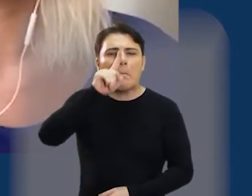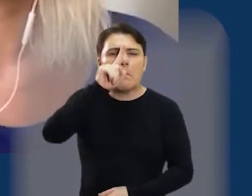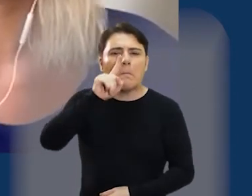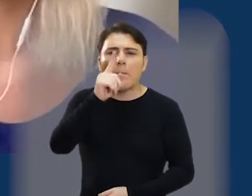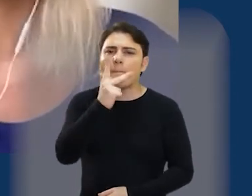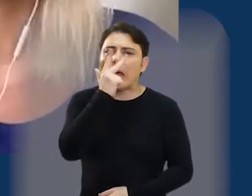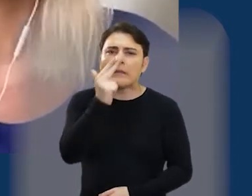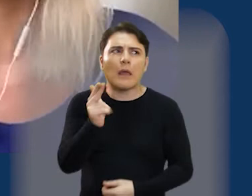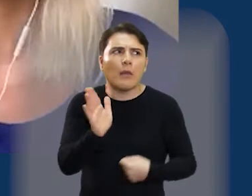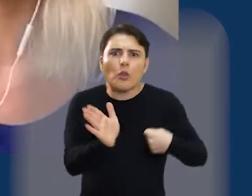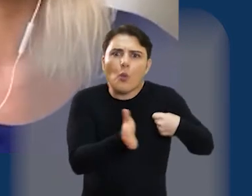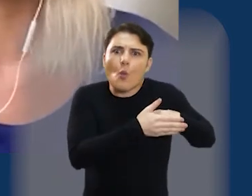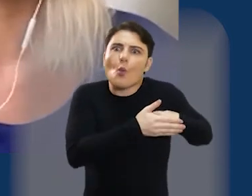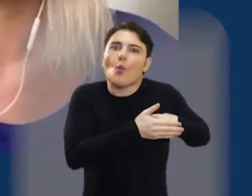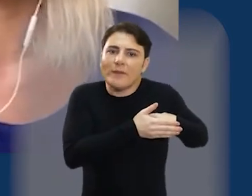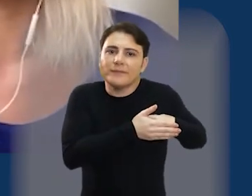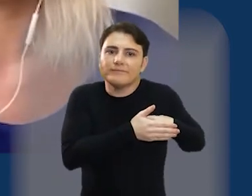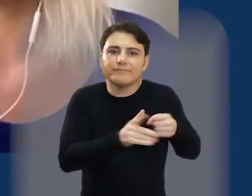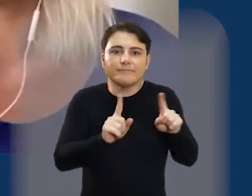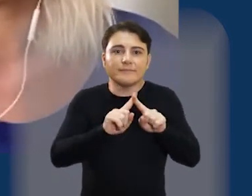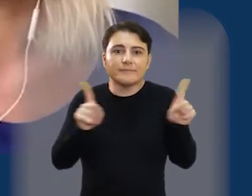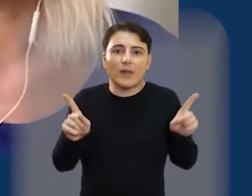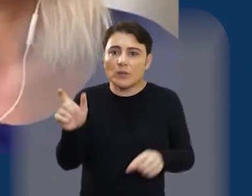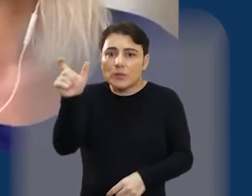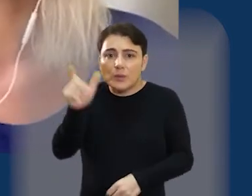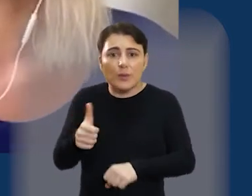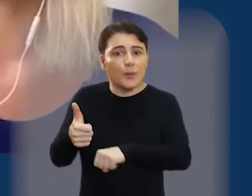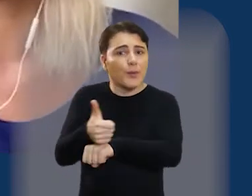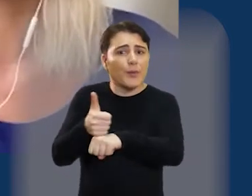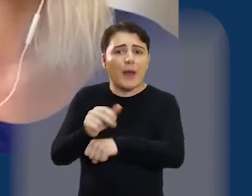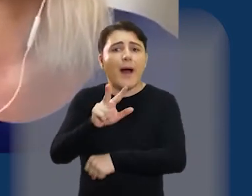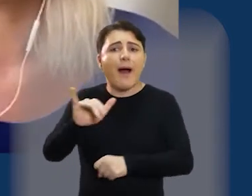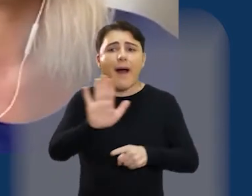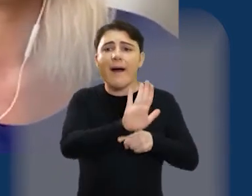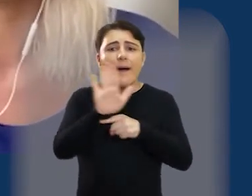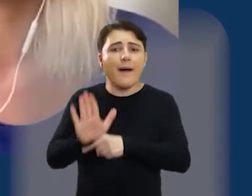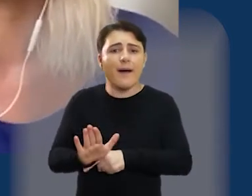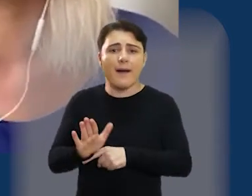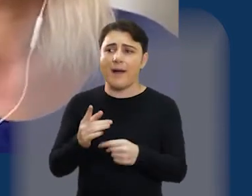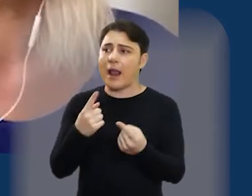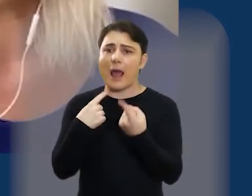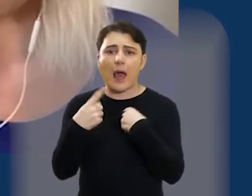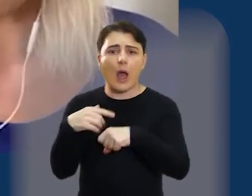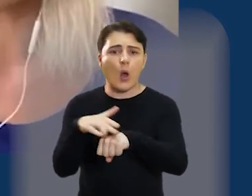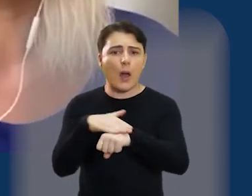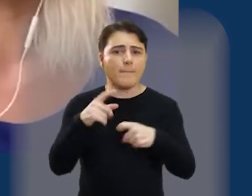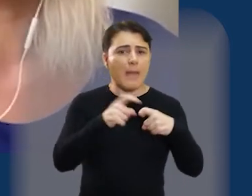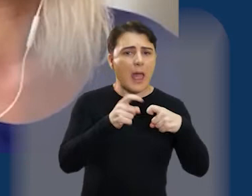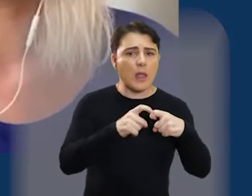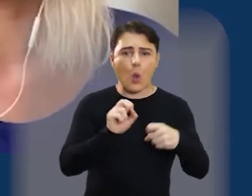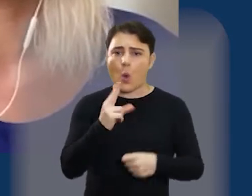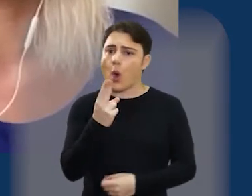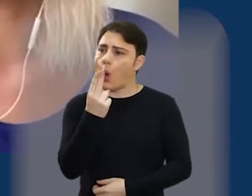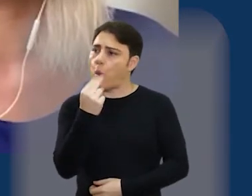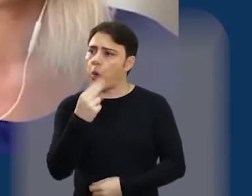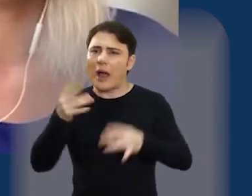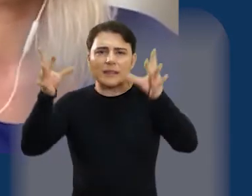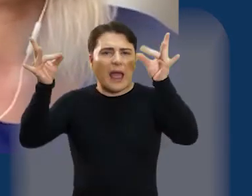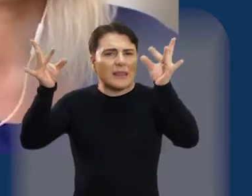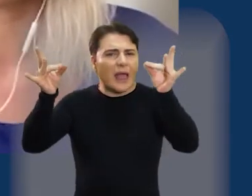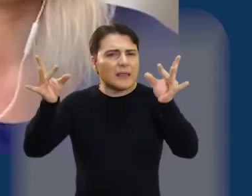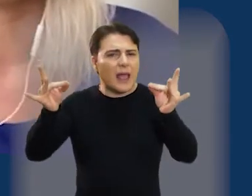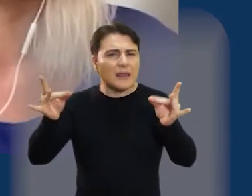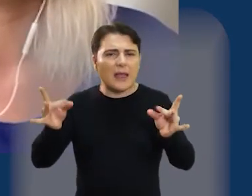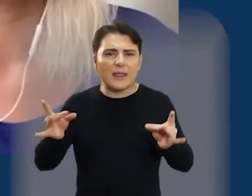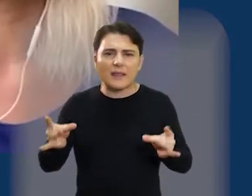ficam subentendidos. E aí, é na ajuda profissional, é na conversa com o médico ou com o nutricionista que o paciente vai